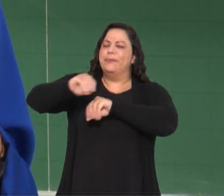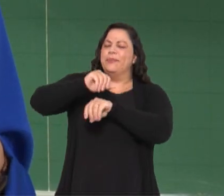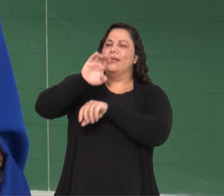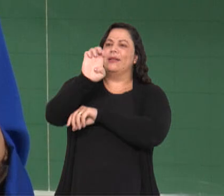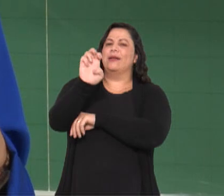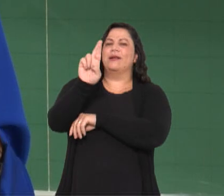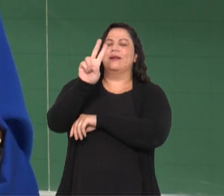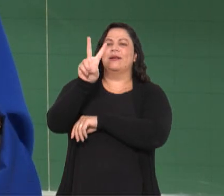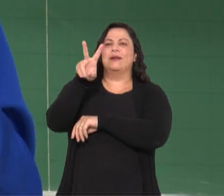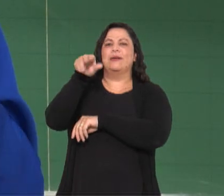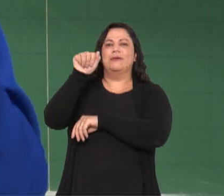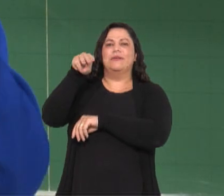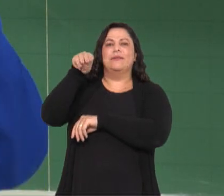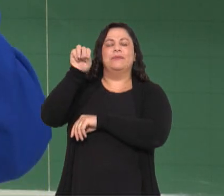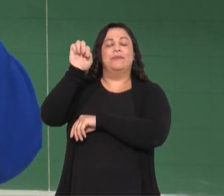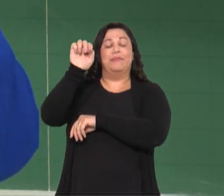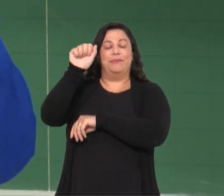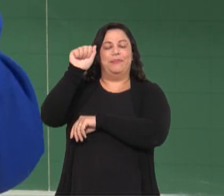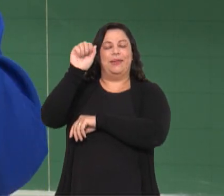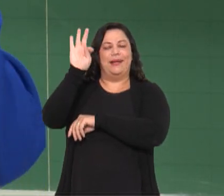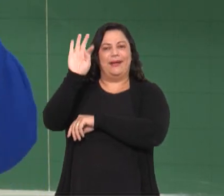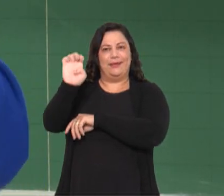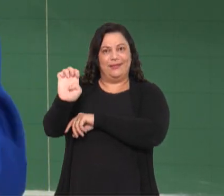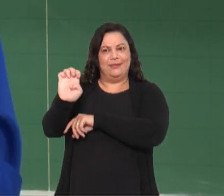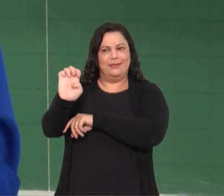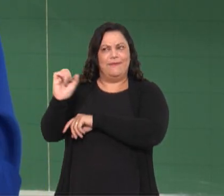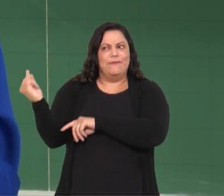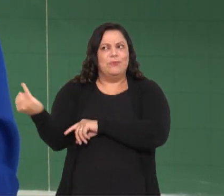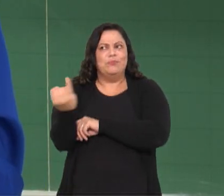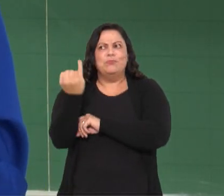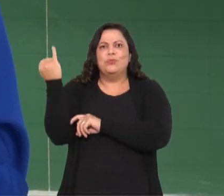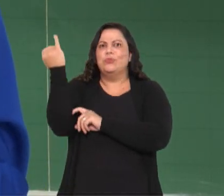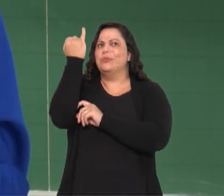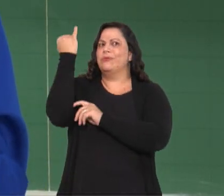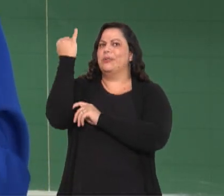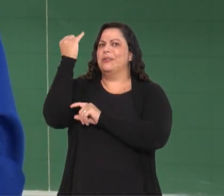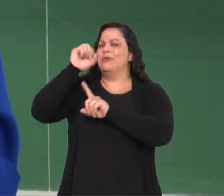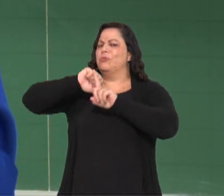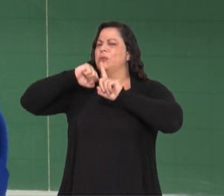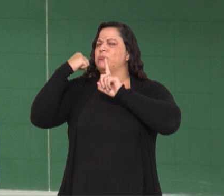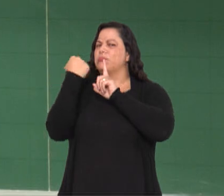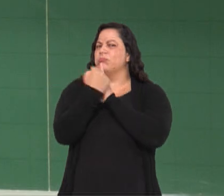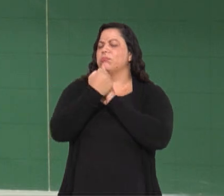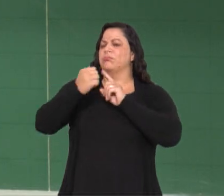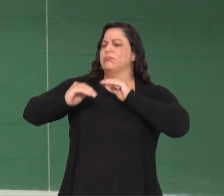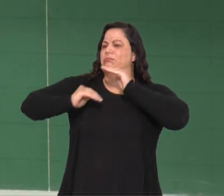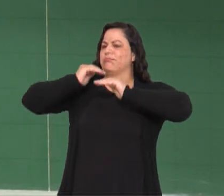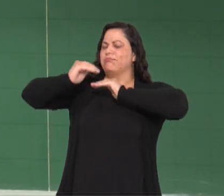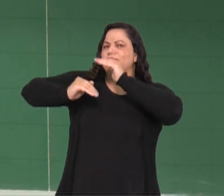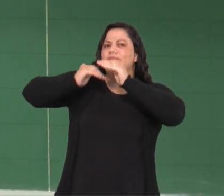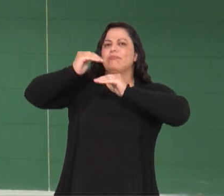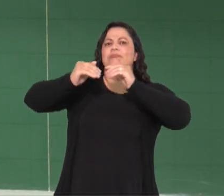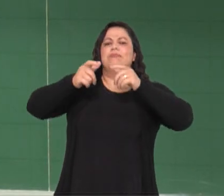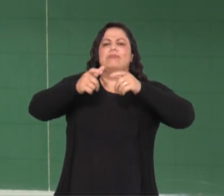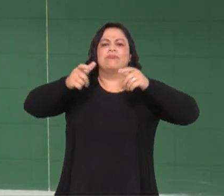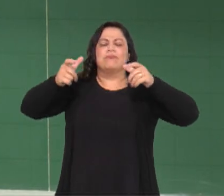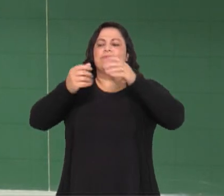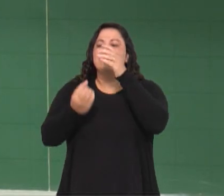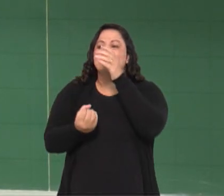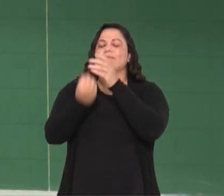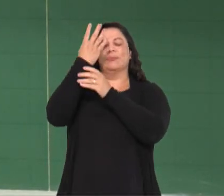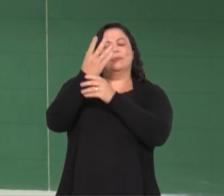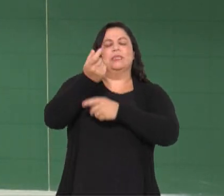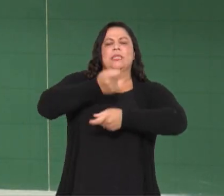muito importante para a formação social do Paraná, né? Então nós tivemos ali o surgimento de uma classe econômica